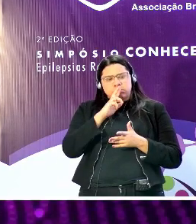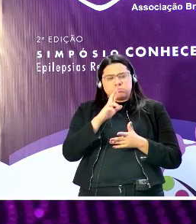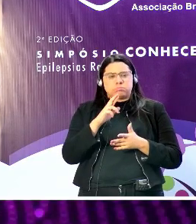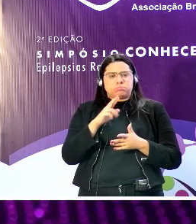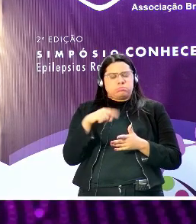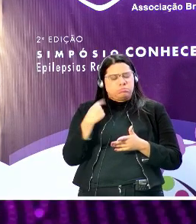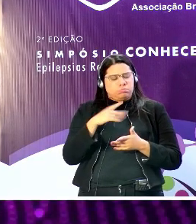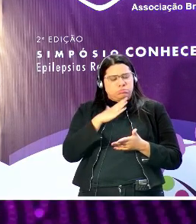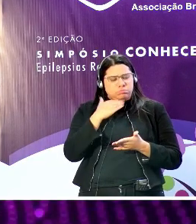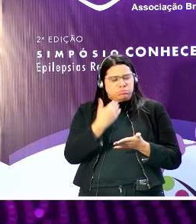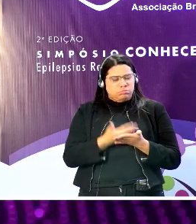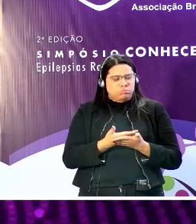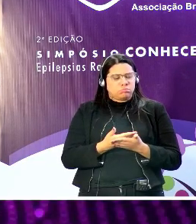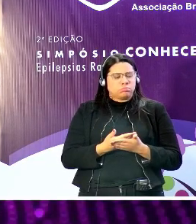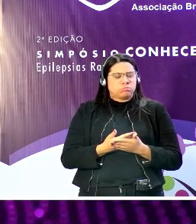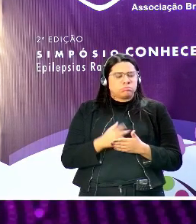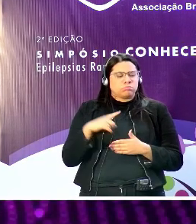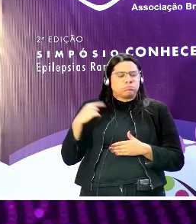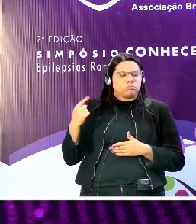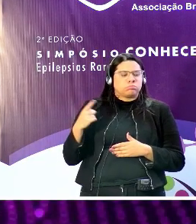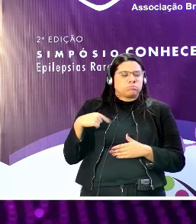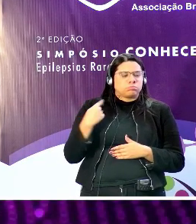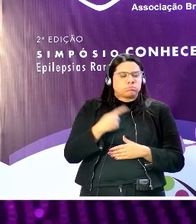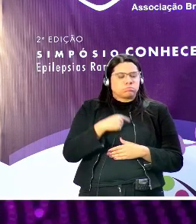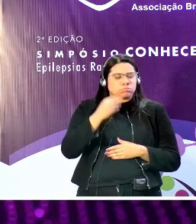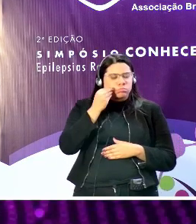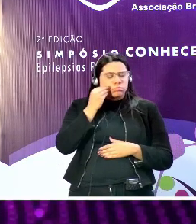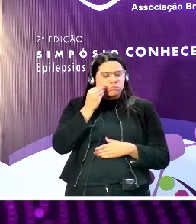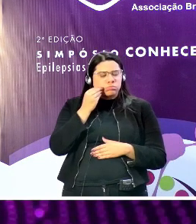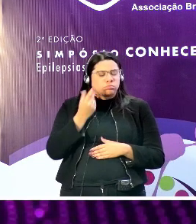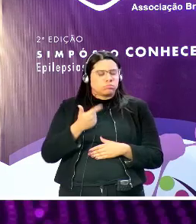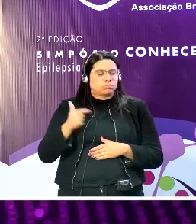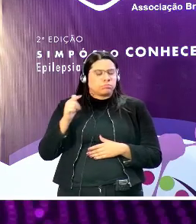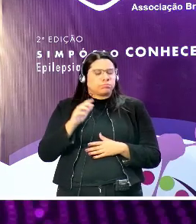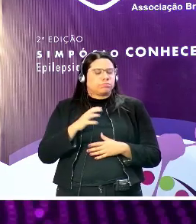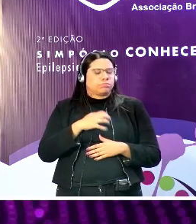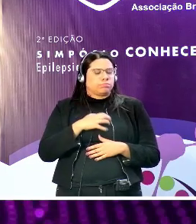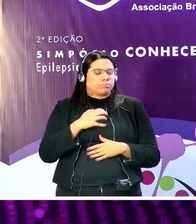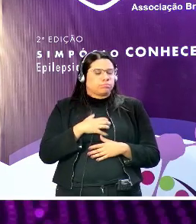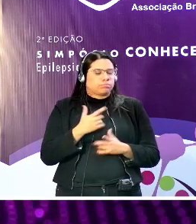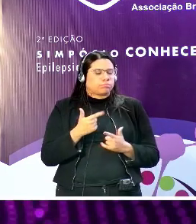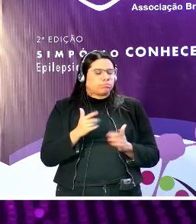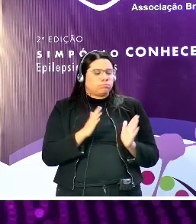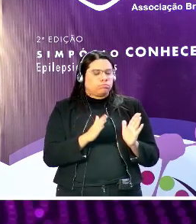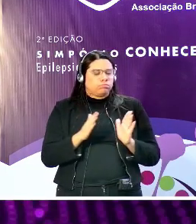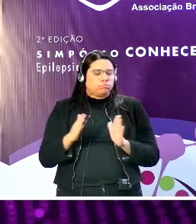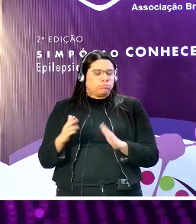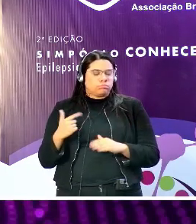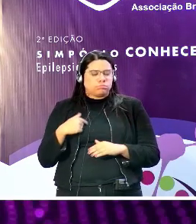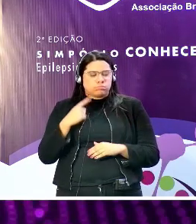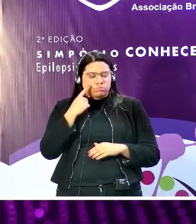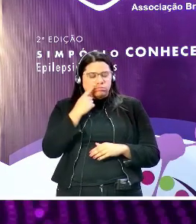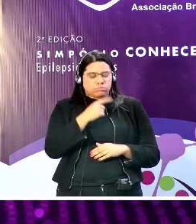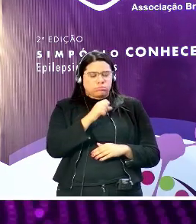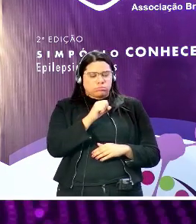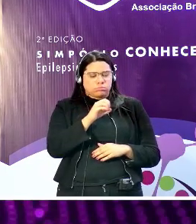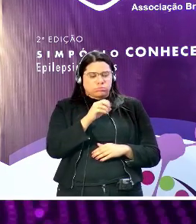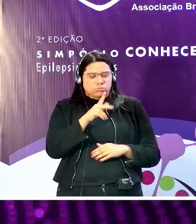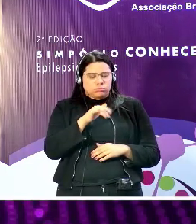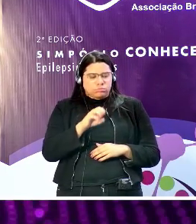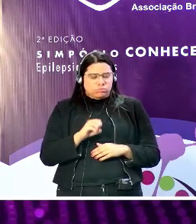impressionante. Depois a gente tentou em modelos DEE para outras classes. Aqui é um canal de sódio.